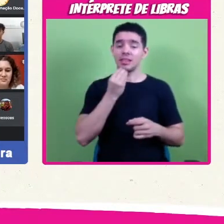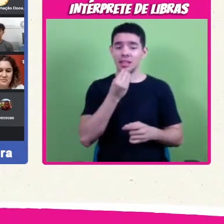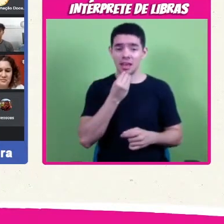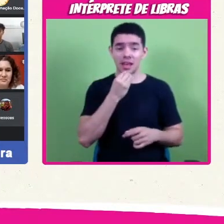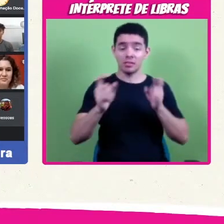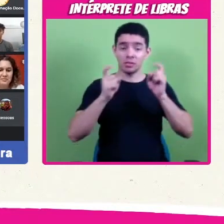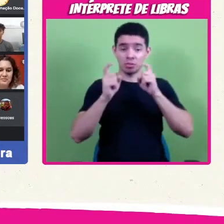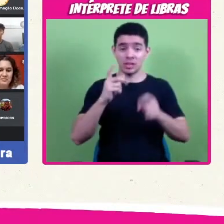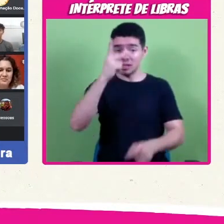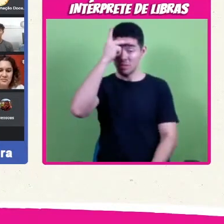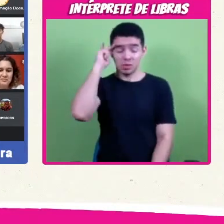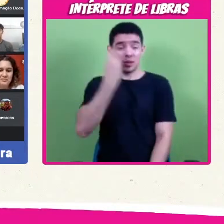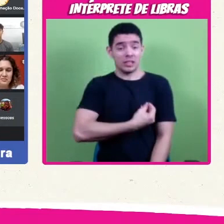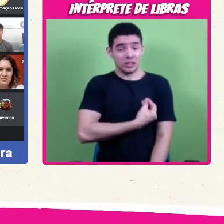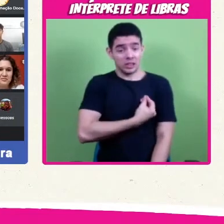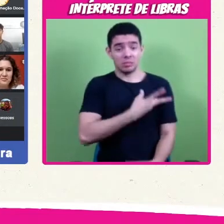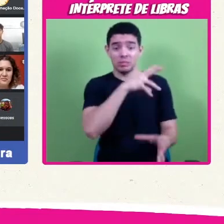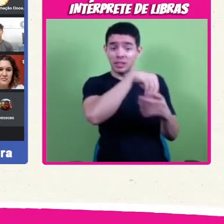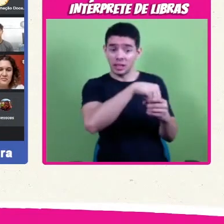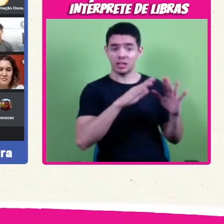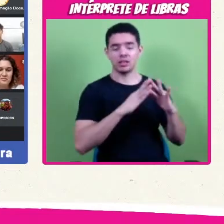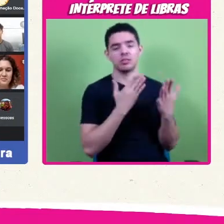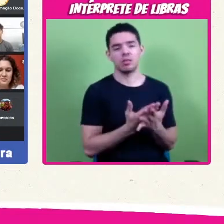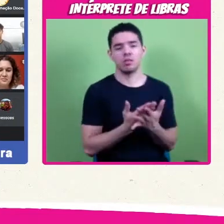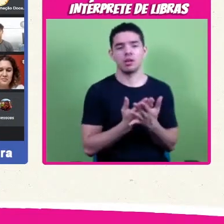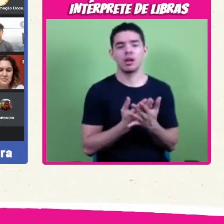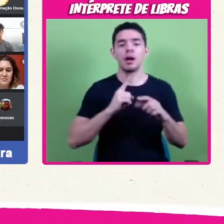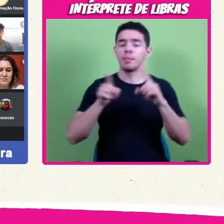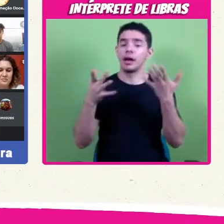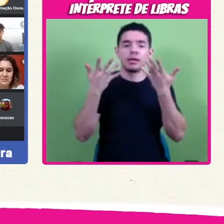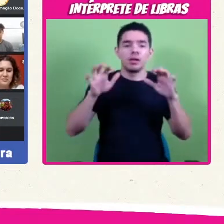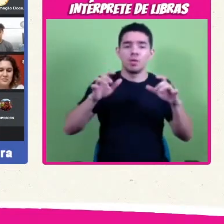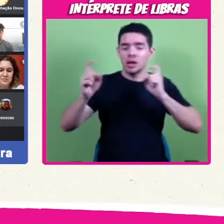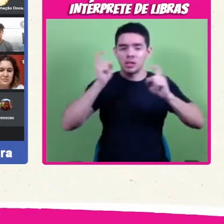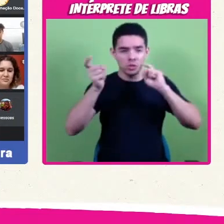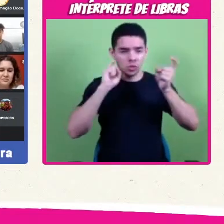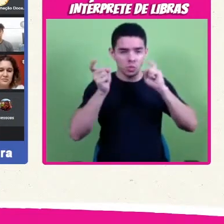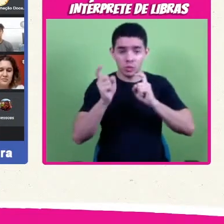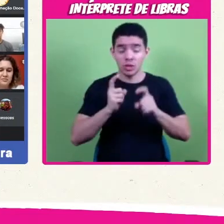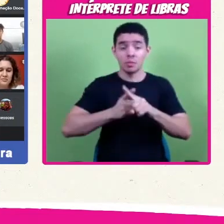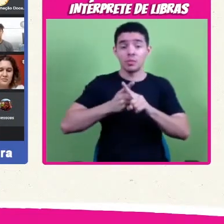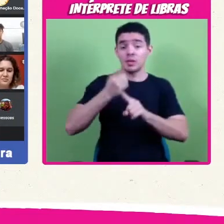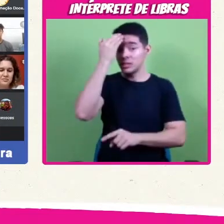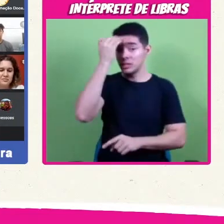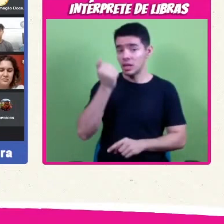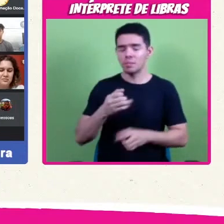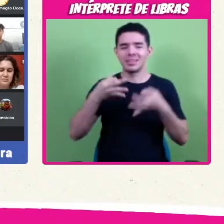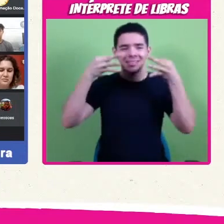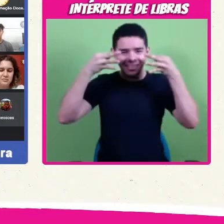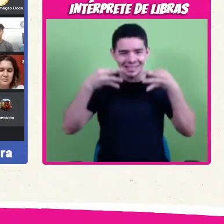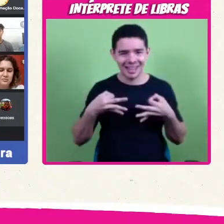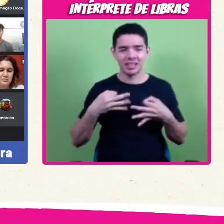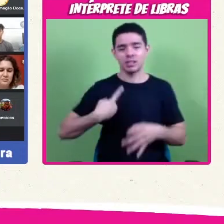essas pessoas estão dentro da escola. Agora, não se quer discutir sobre esse tema porque sabem exatamente das